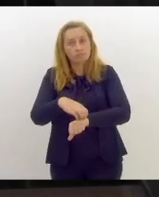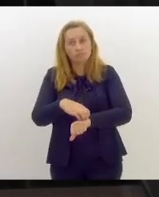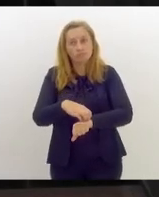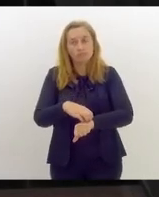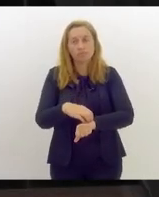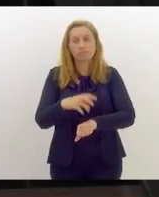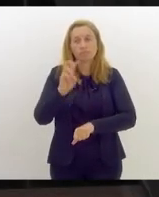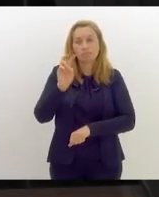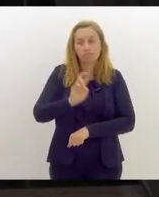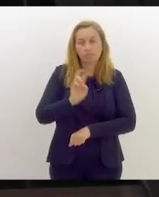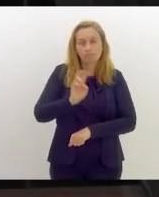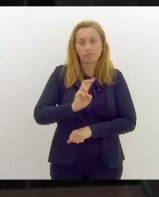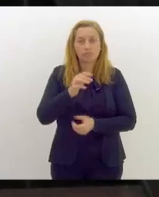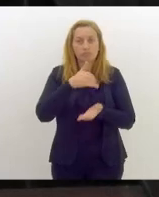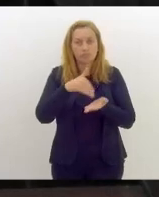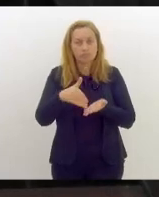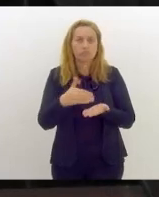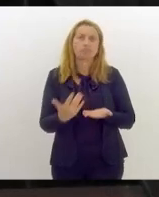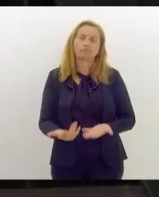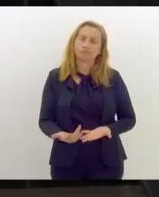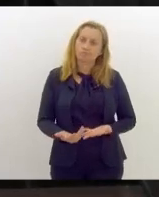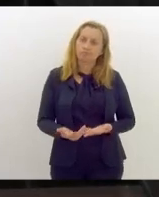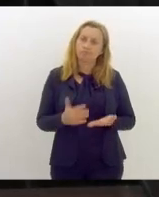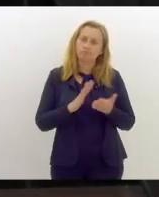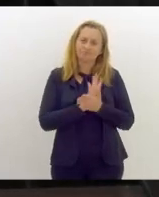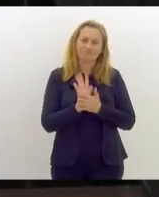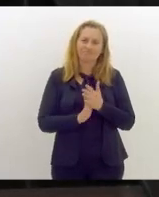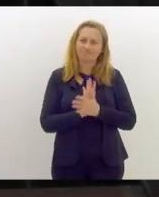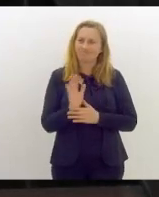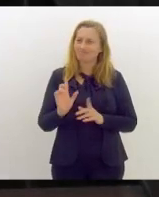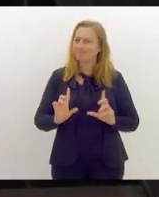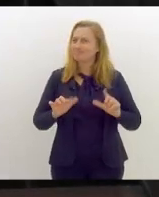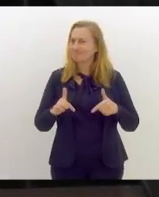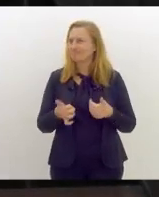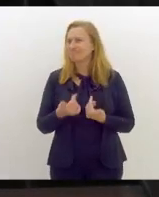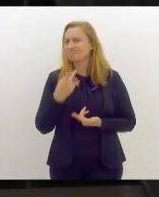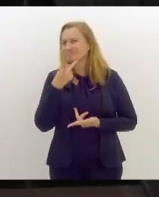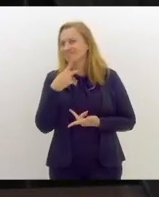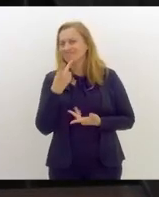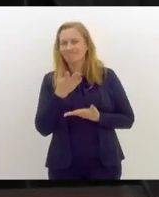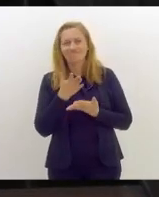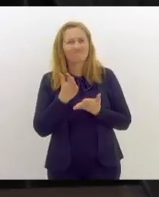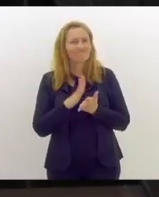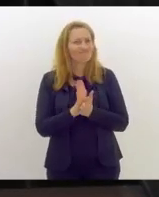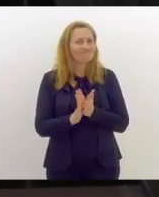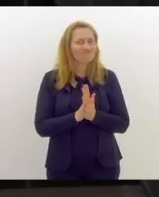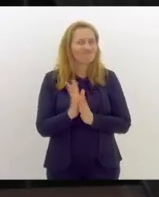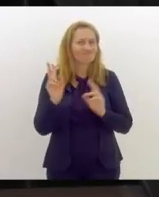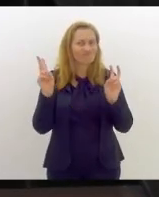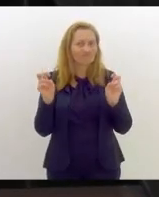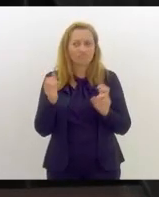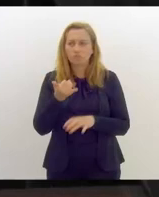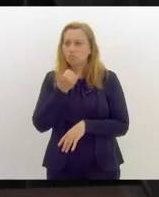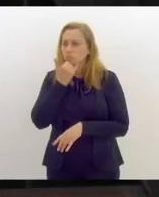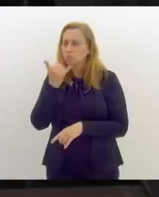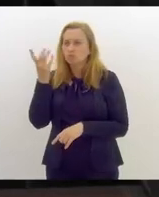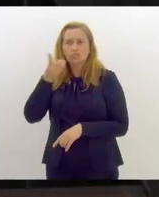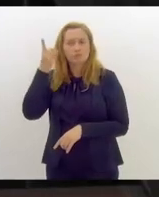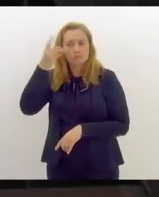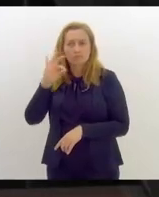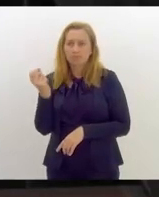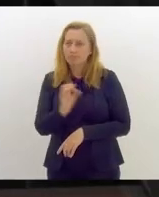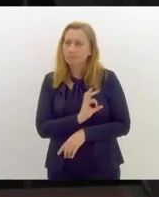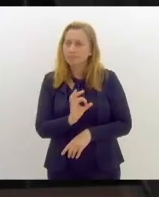está no seu quinto secretário nada faz nada fala sobre essa questão Então acho que